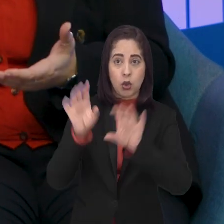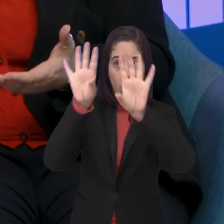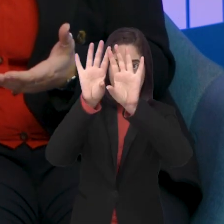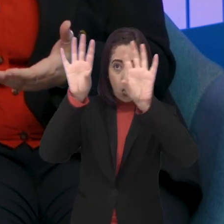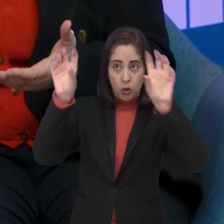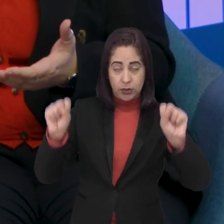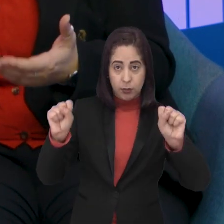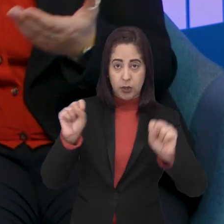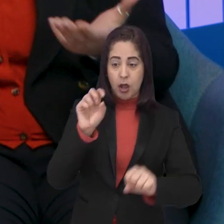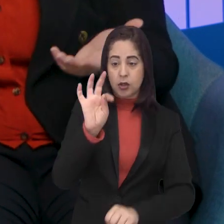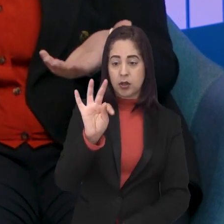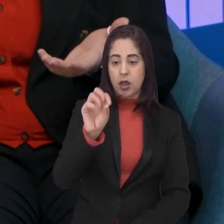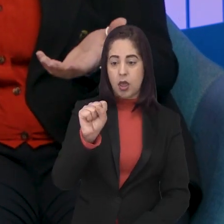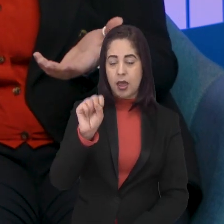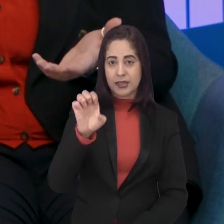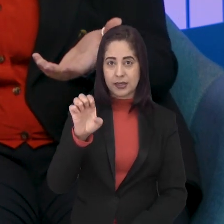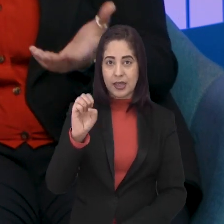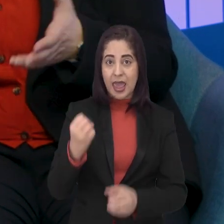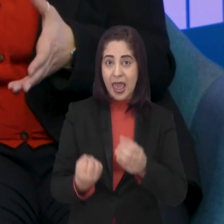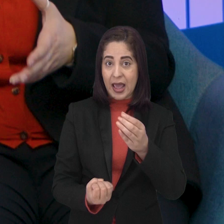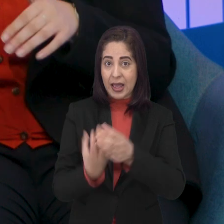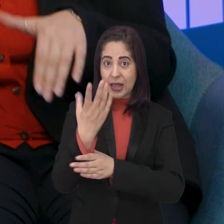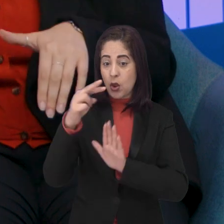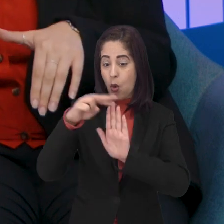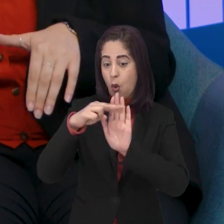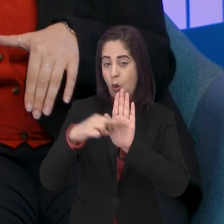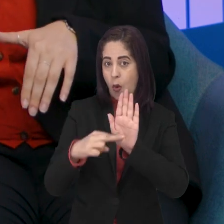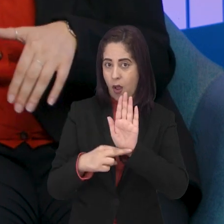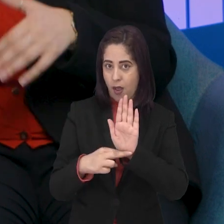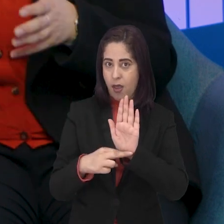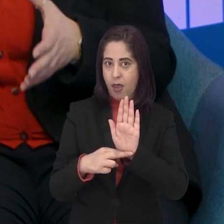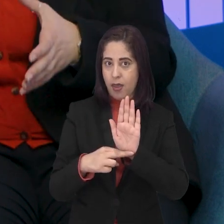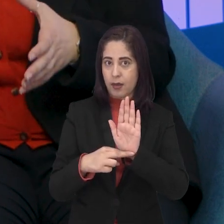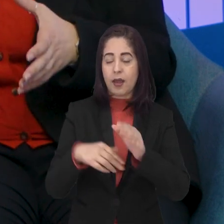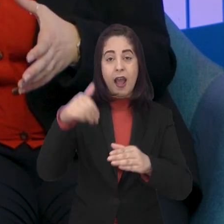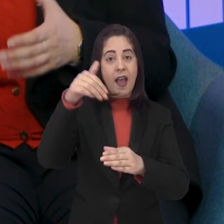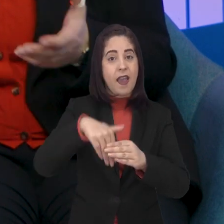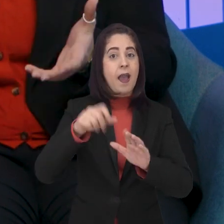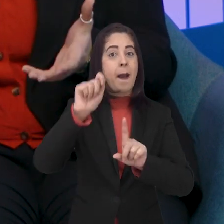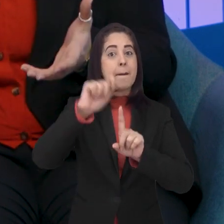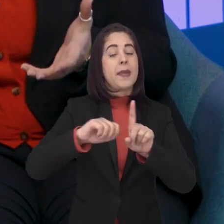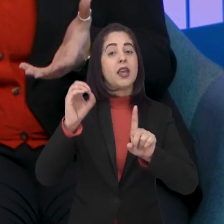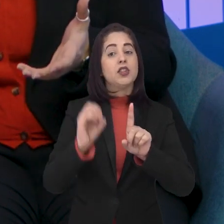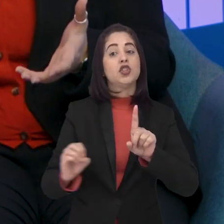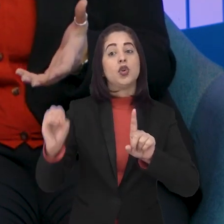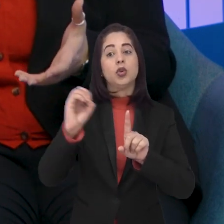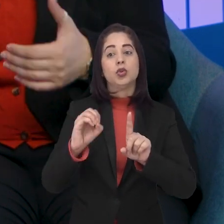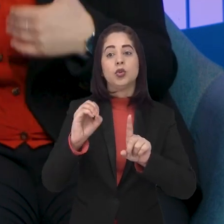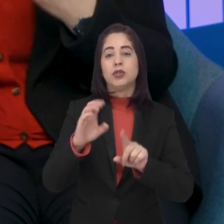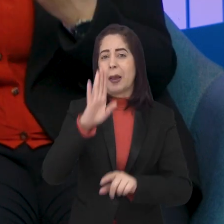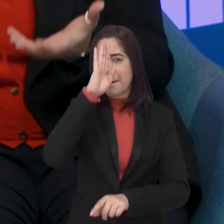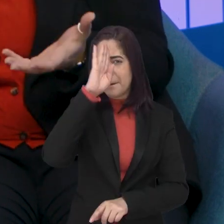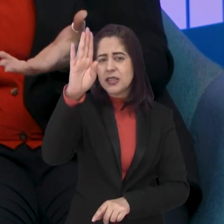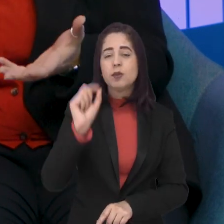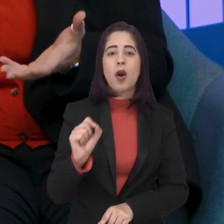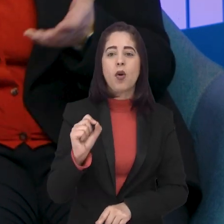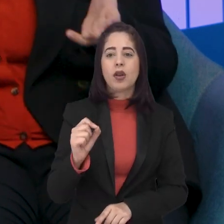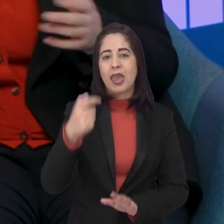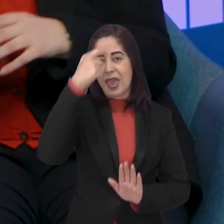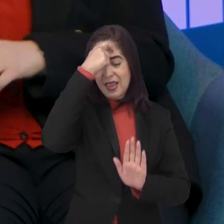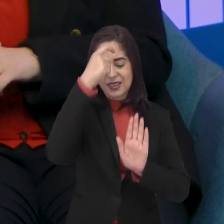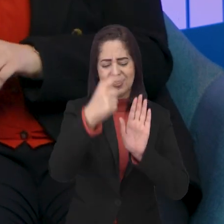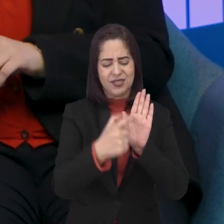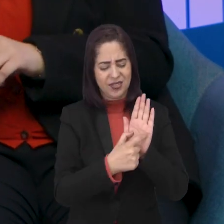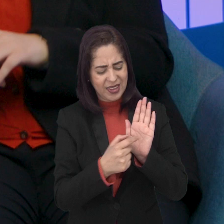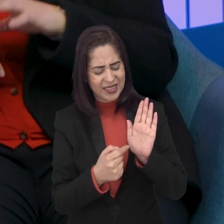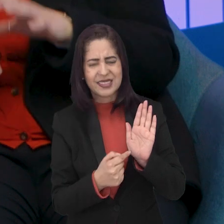Superior Eleitoral publicou normas para as eleições municipais de outubro. A principal delas é sobre o uso das inteligências artificiais